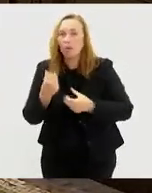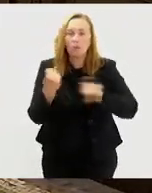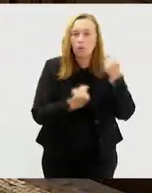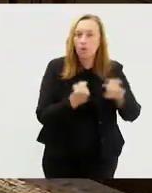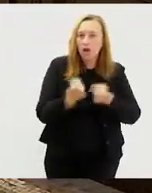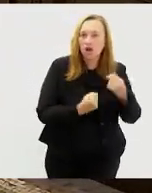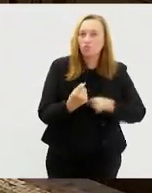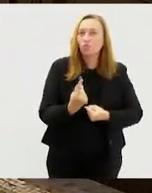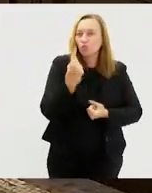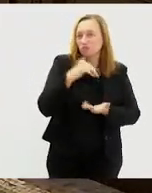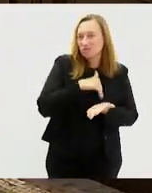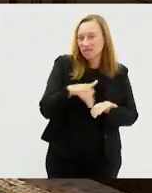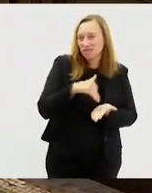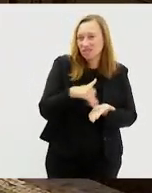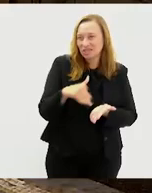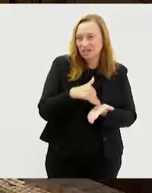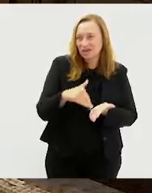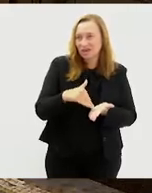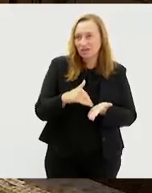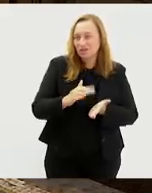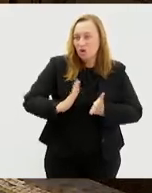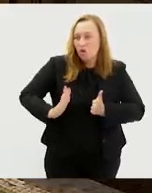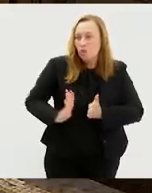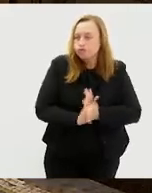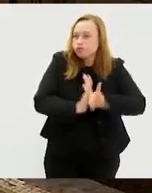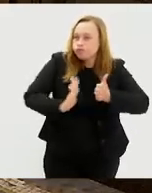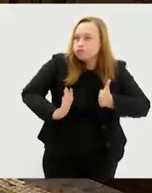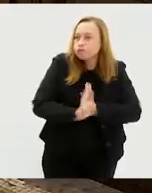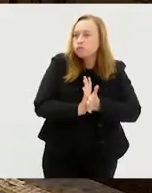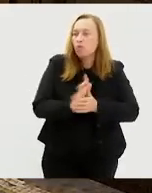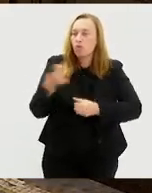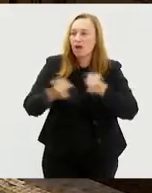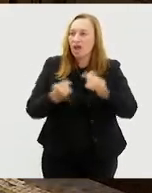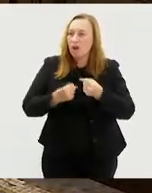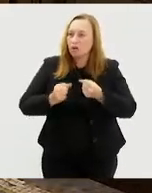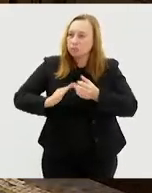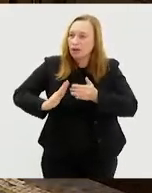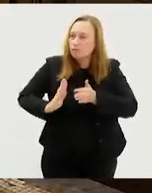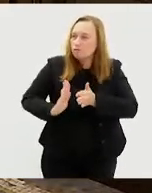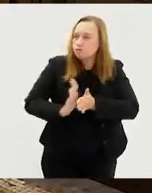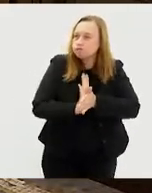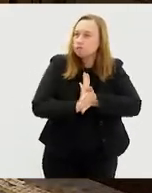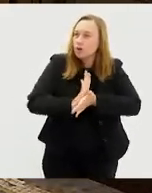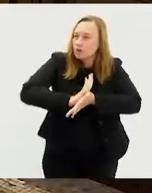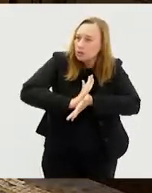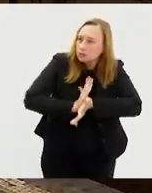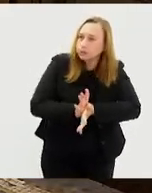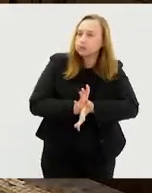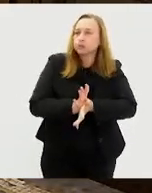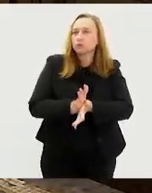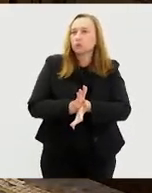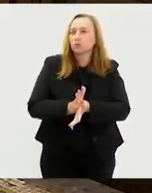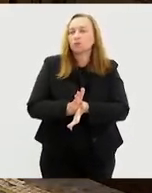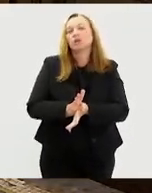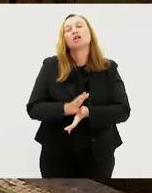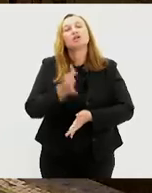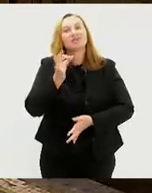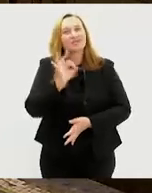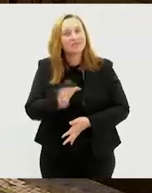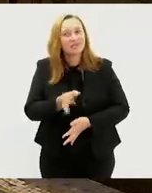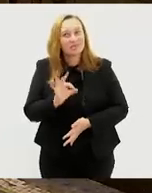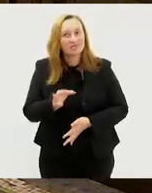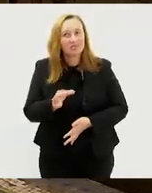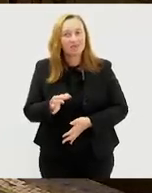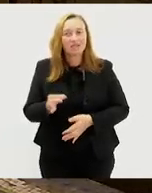secretário que tá prensando o carro e eu tenho convicção desrespeitando os prazos estabelecidos na Legislação